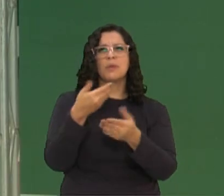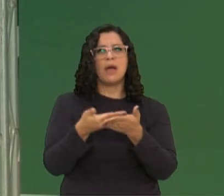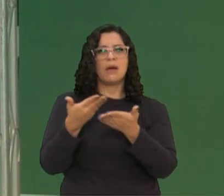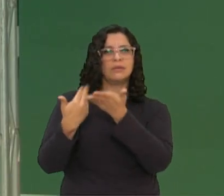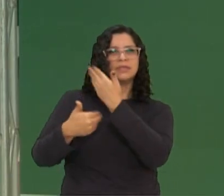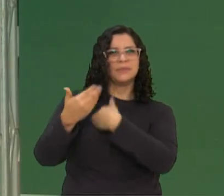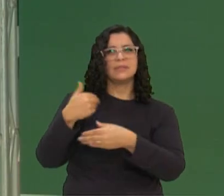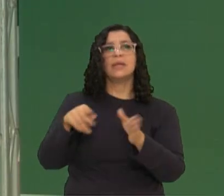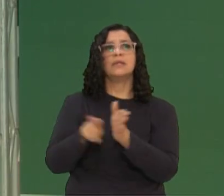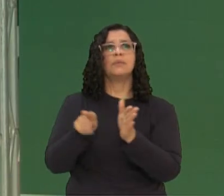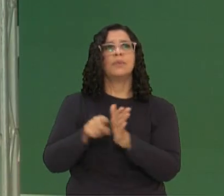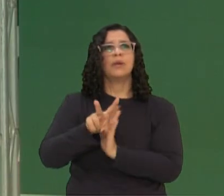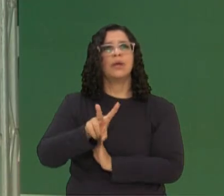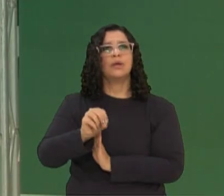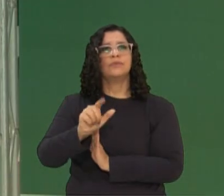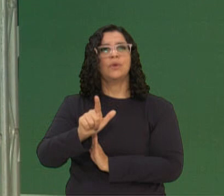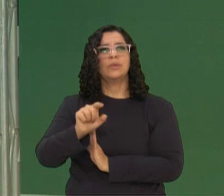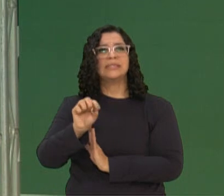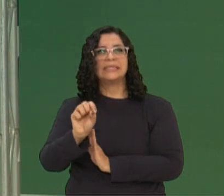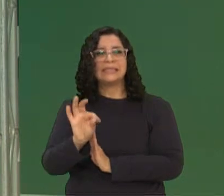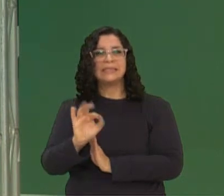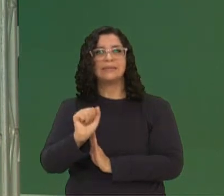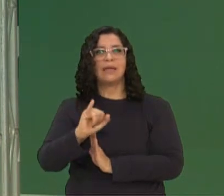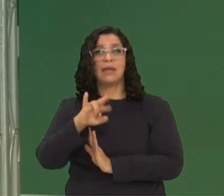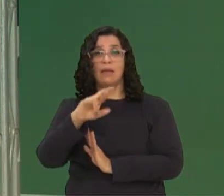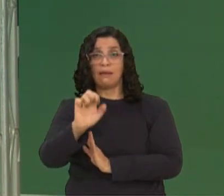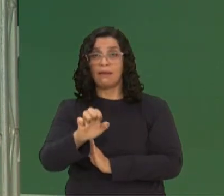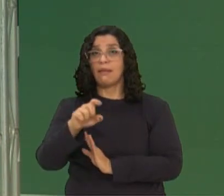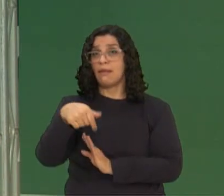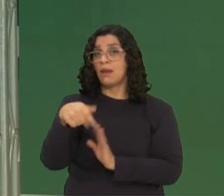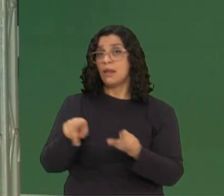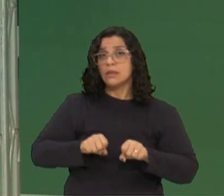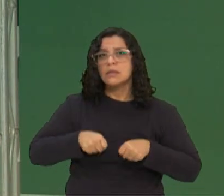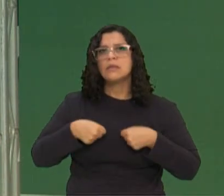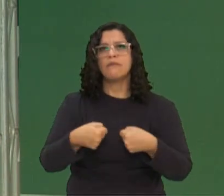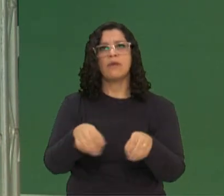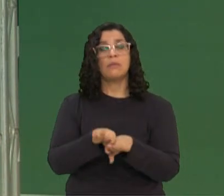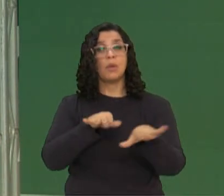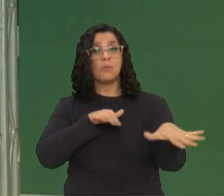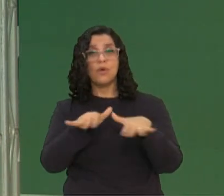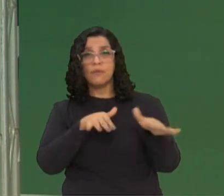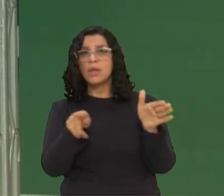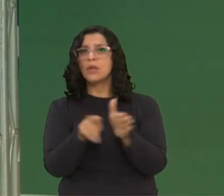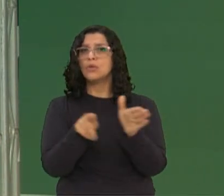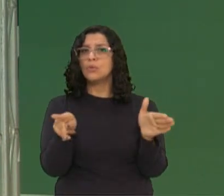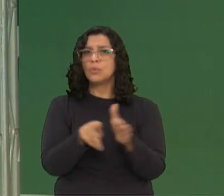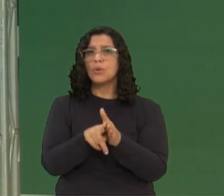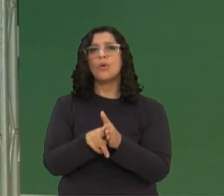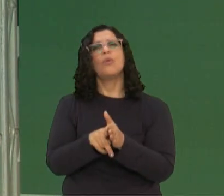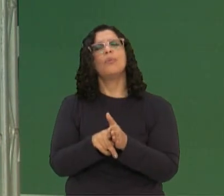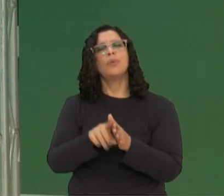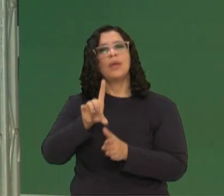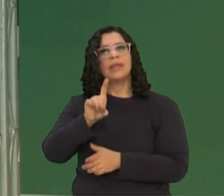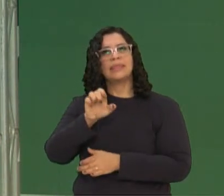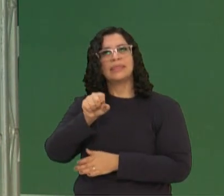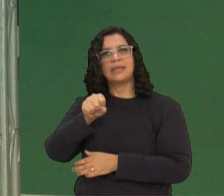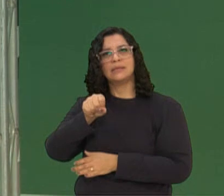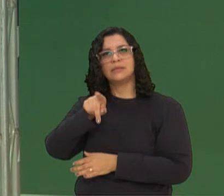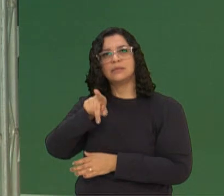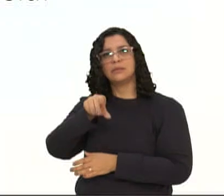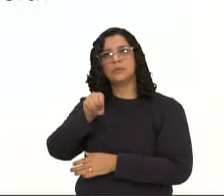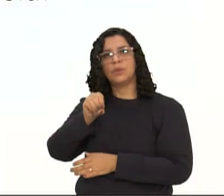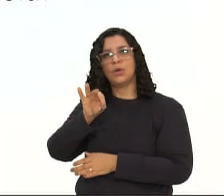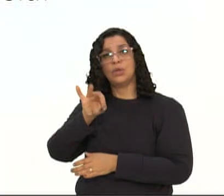aulas passadas, que é o Voltaire. O Voltaire ele vai ser um grande defensor desse movimento chamado de despotismo esclarecido.